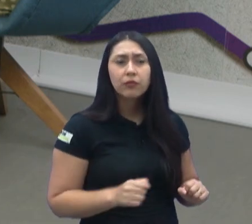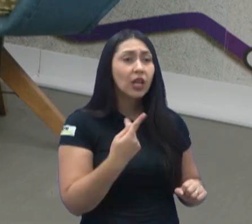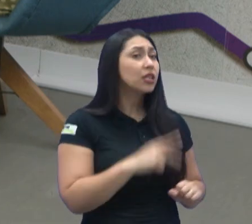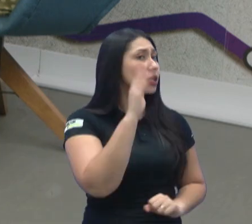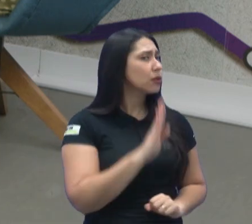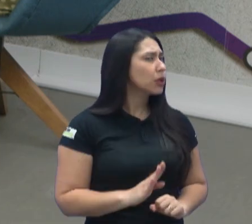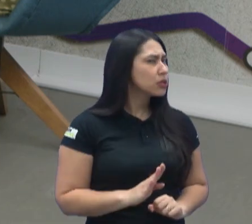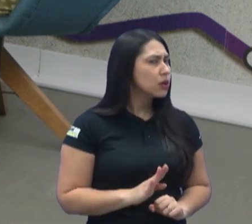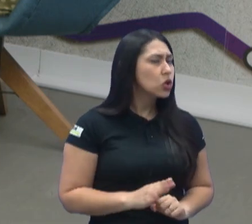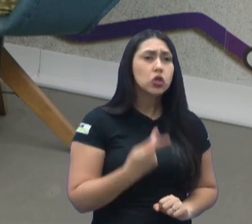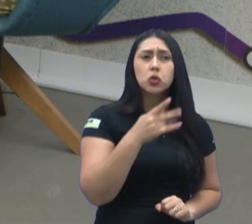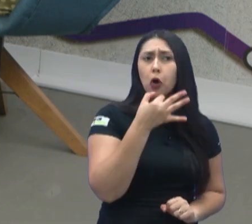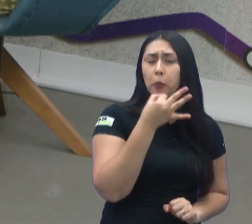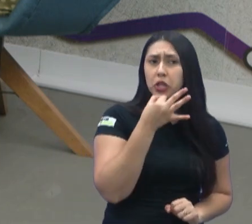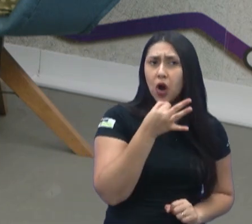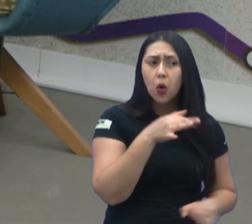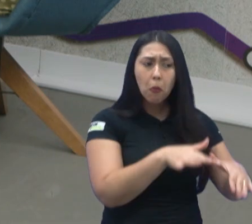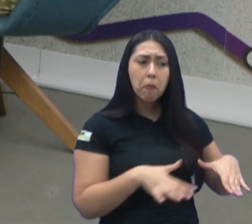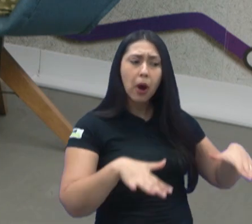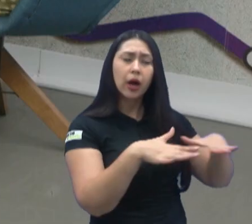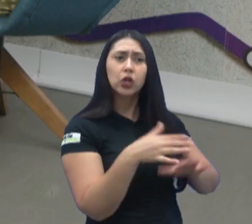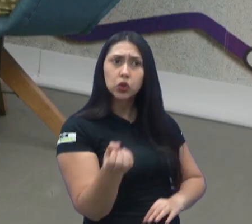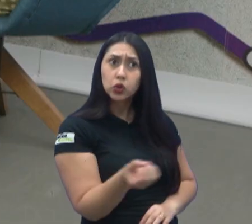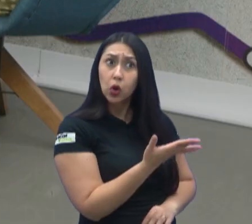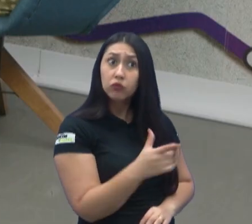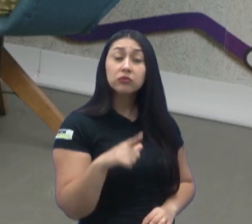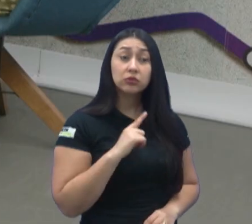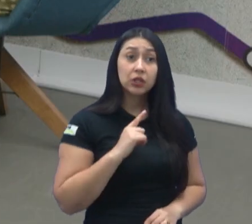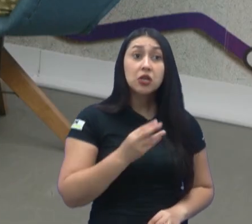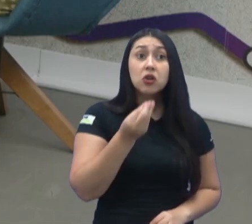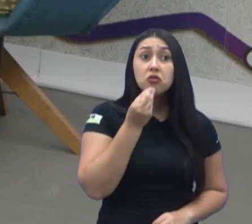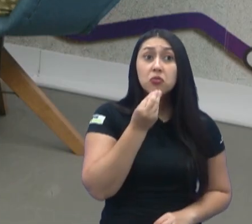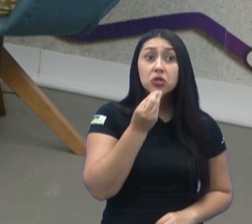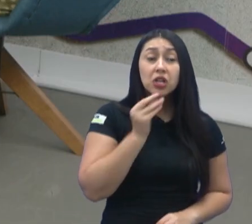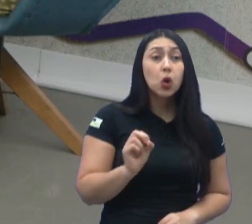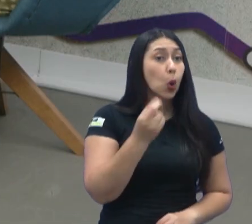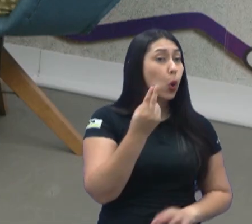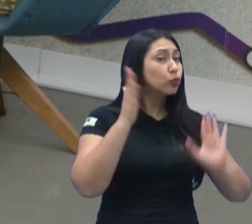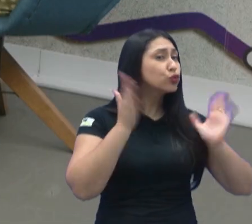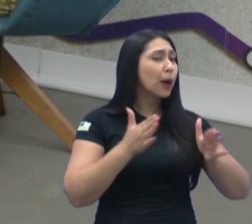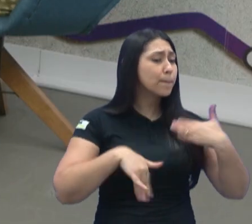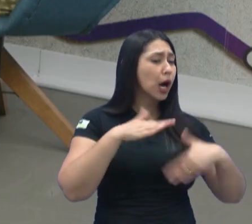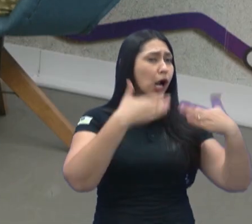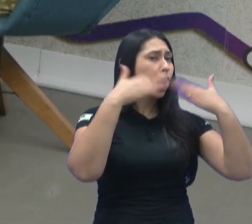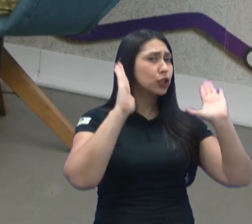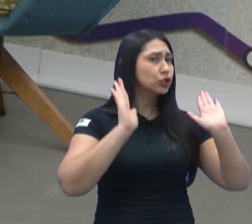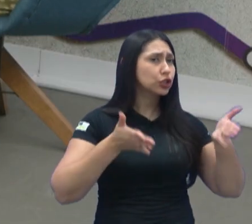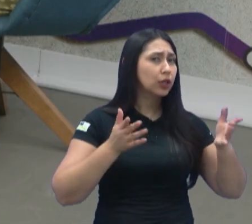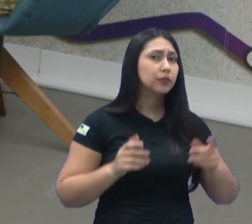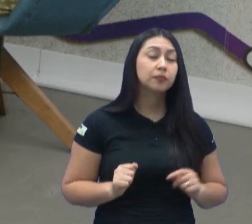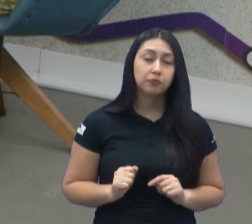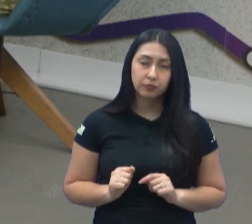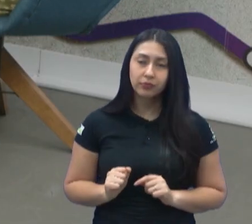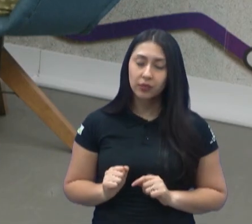acha que é um campo novo, né, tem para crescer ainda ou já se consolidou no espaço? Olha,